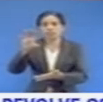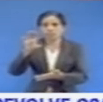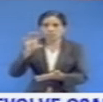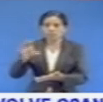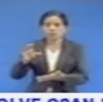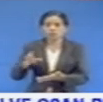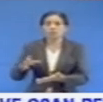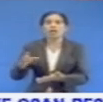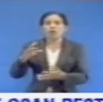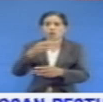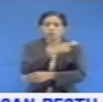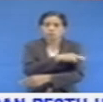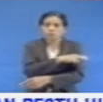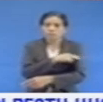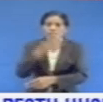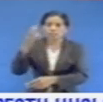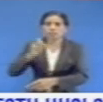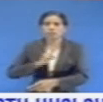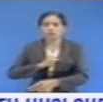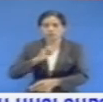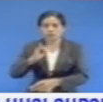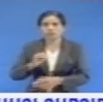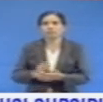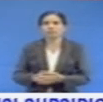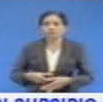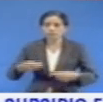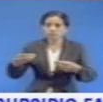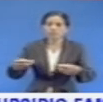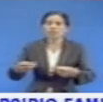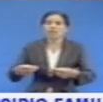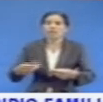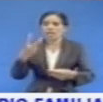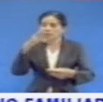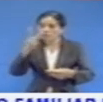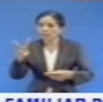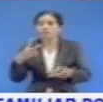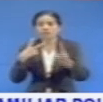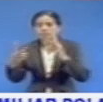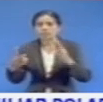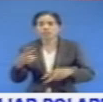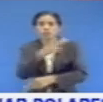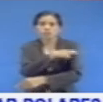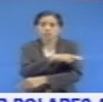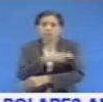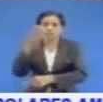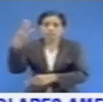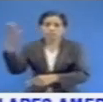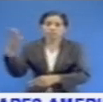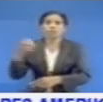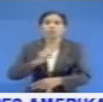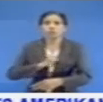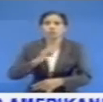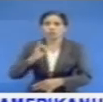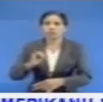Lima. Máscara ne oferece Banhira Líder na Inruané, visita o Hospital Referral Cova Lima e a quinta-feira Loré.